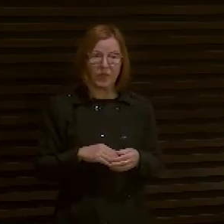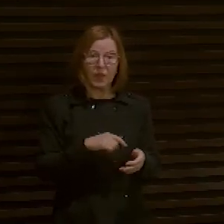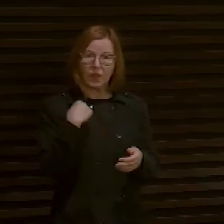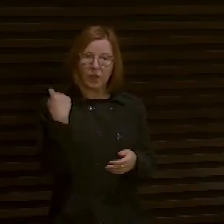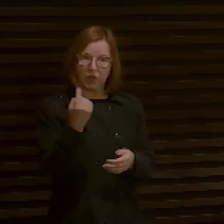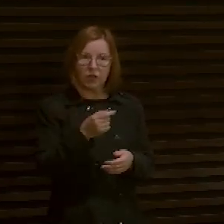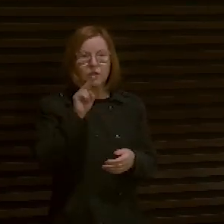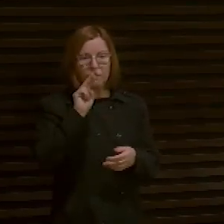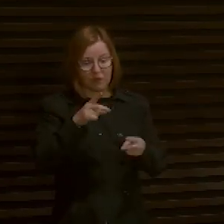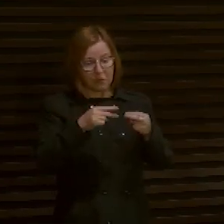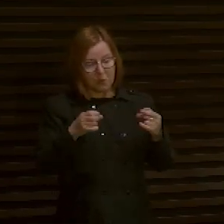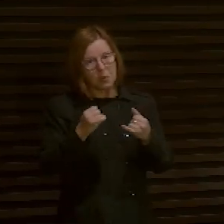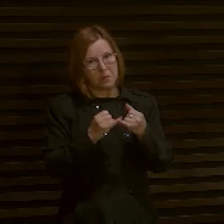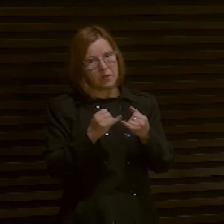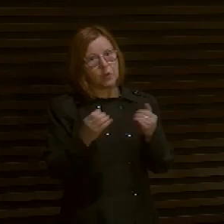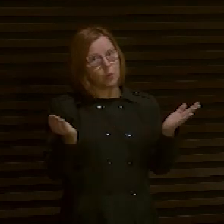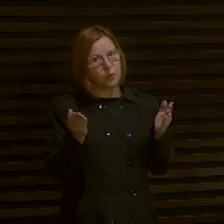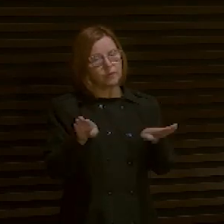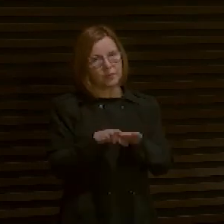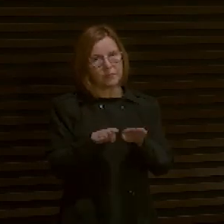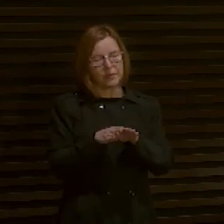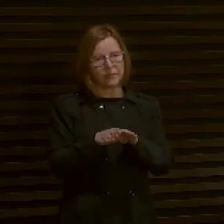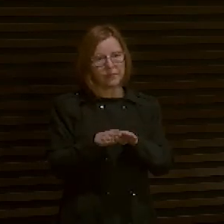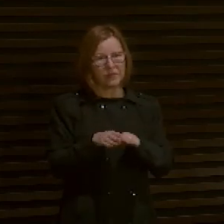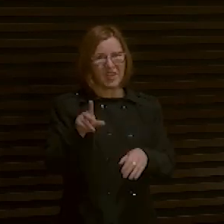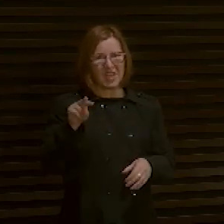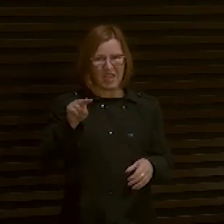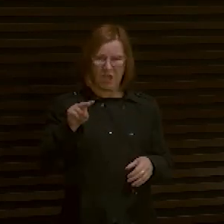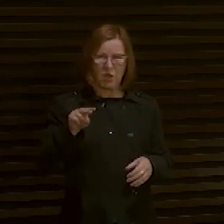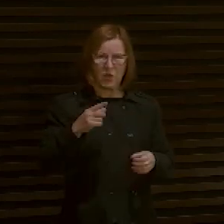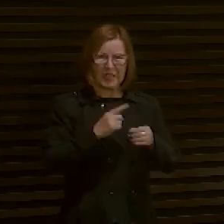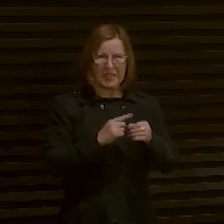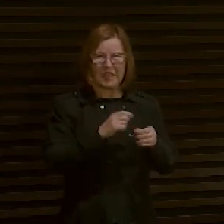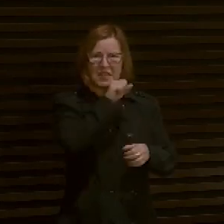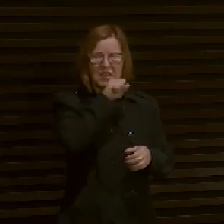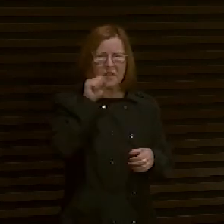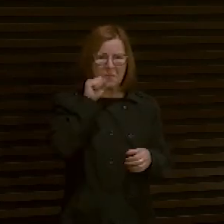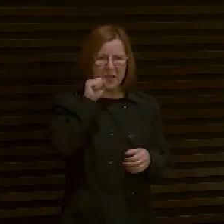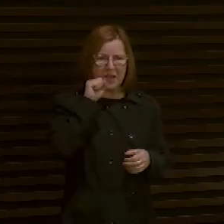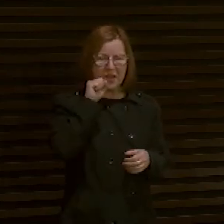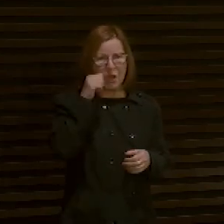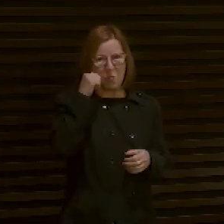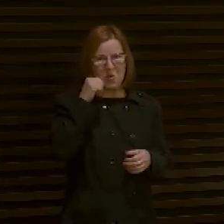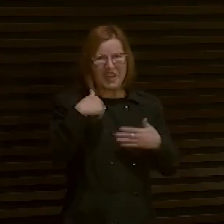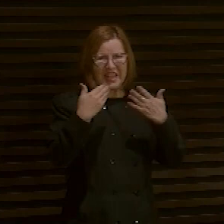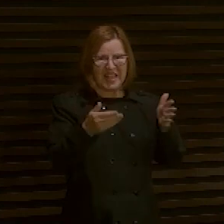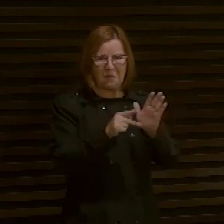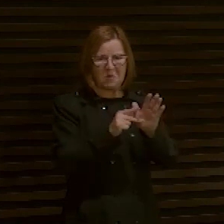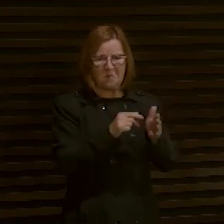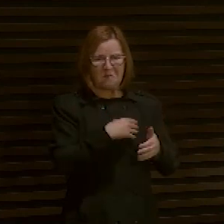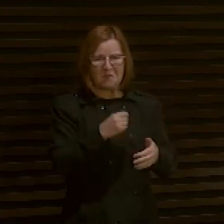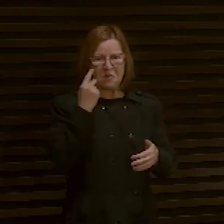também. Assim como essa cidade, pessoas estavam entregando os seus filhos para serem comidos, nós vemos